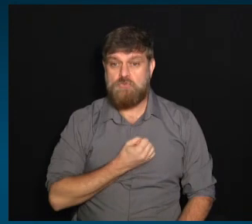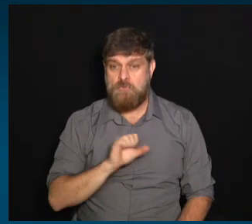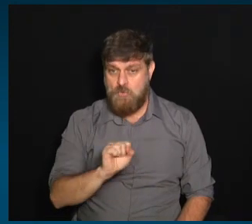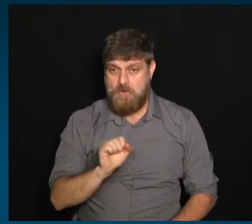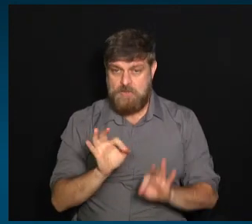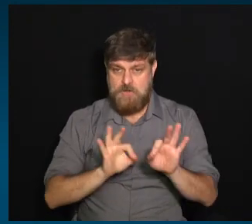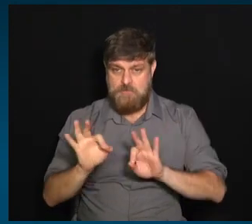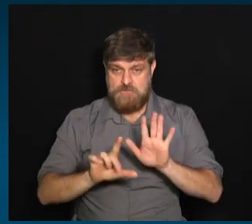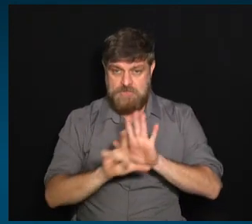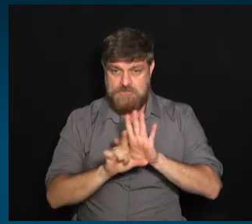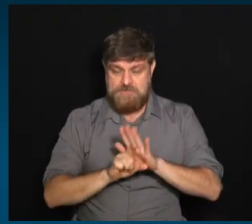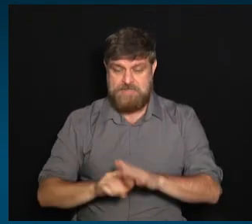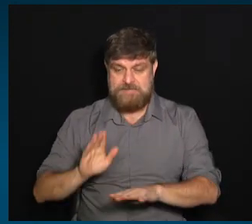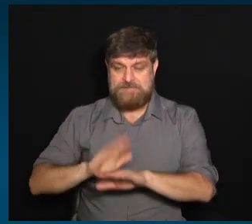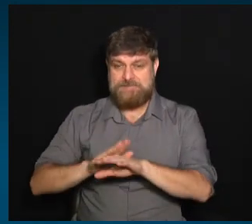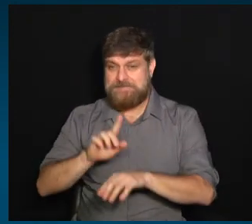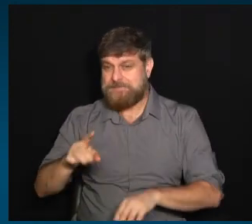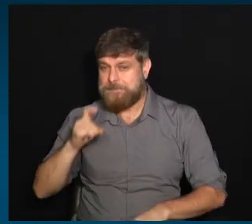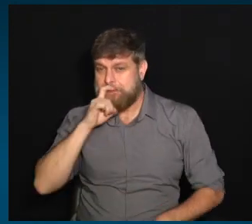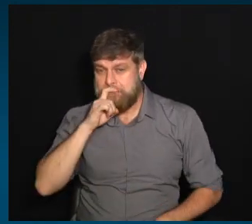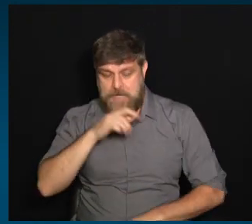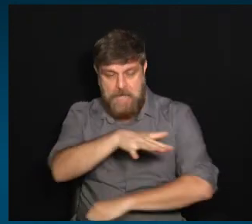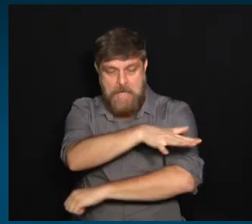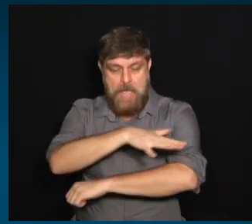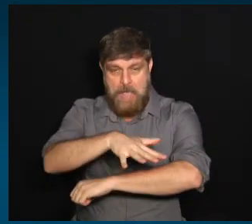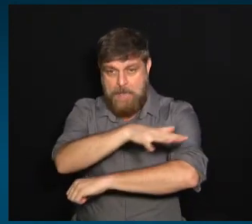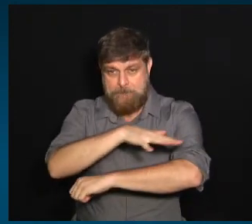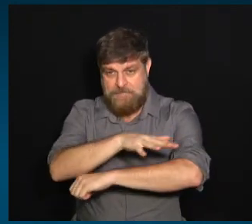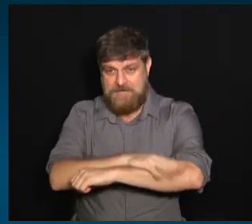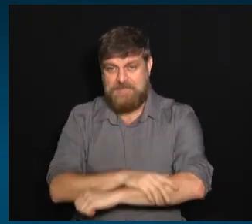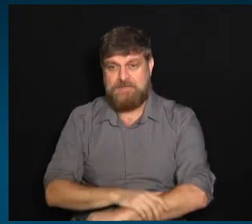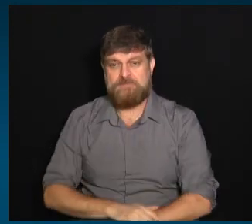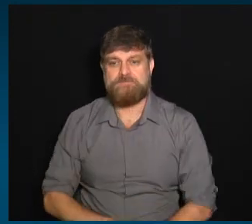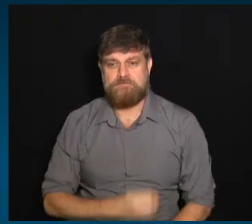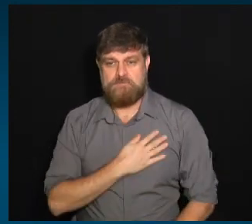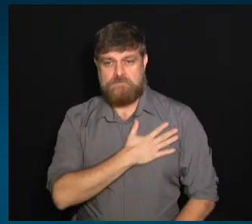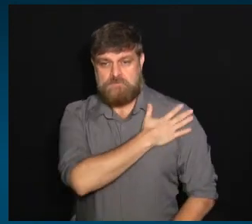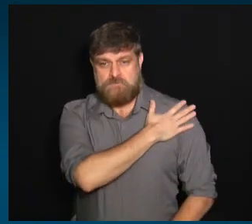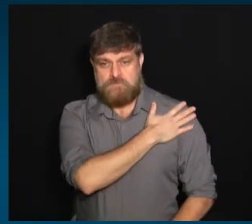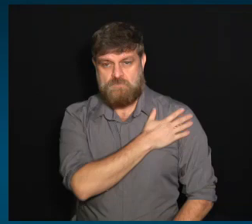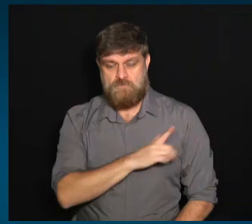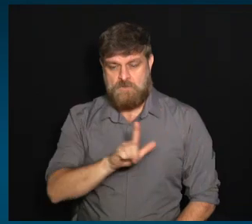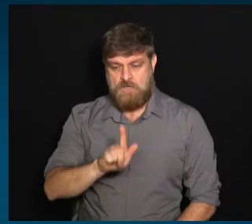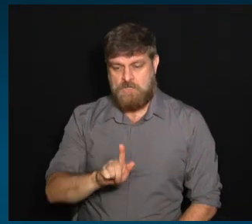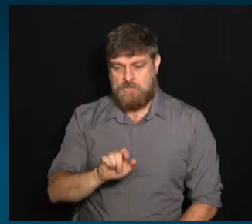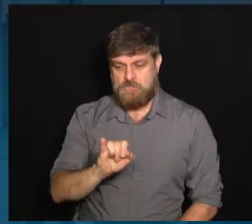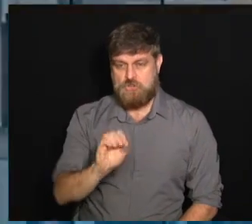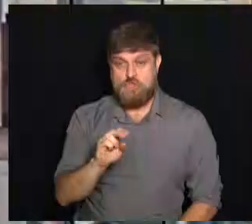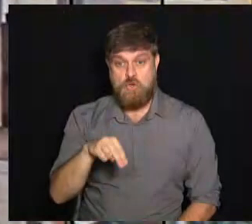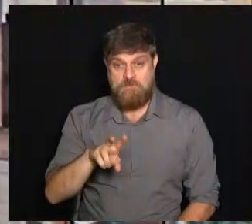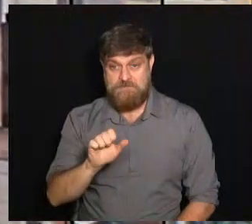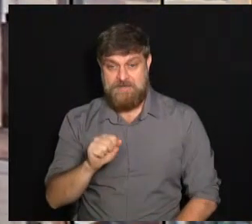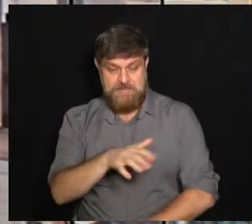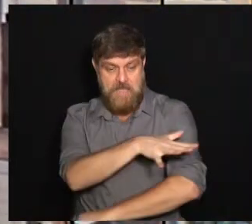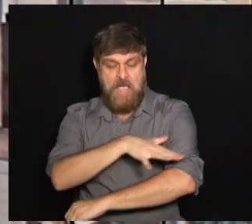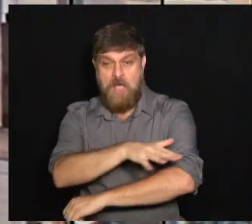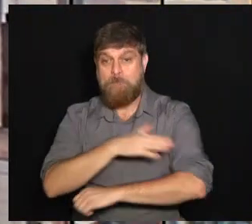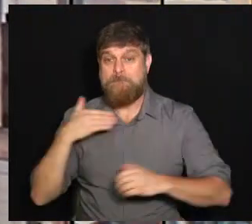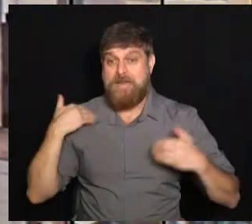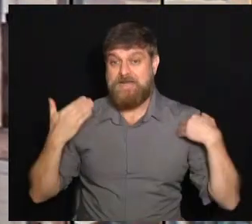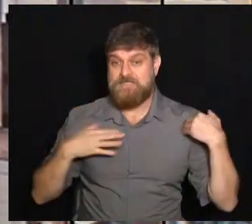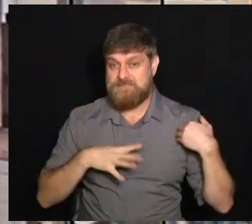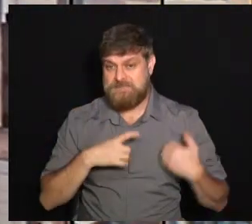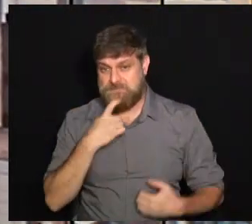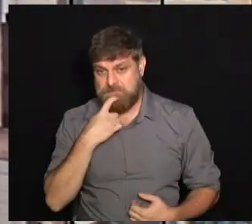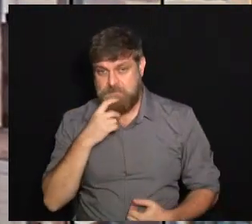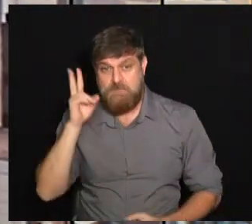do vereador Zé Carlos, que denomina Praça Subtenente Giovanni José Tivelli um sistema de lazer de Campinas. Lembrando que a